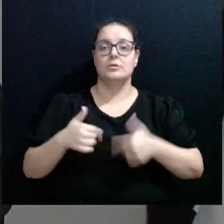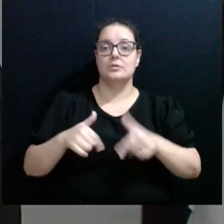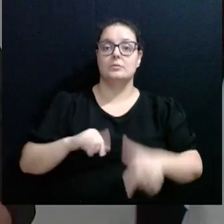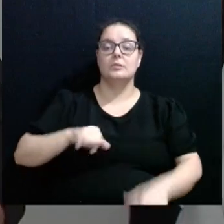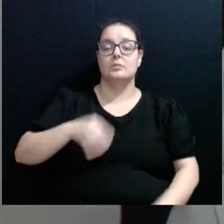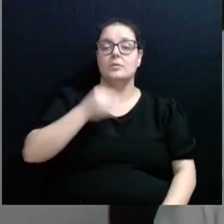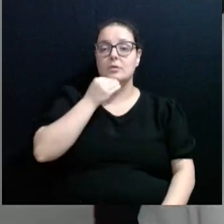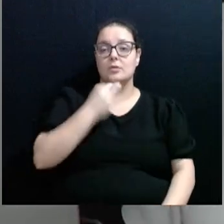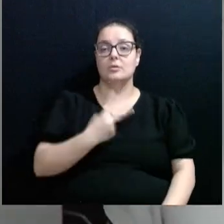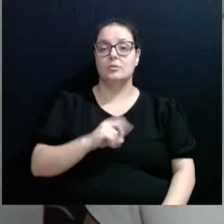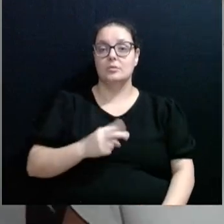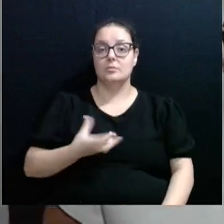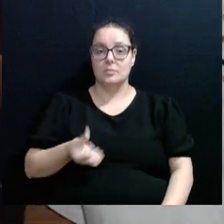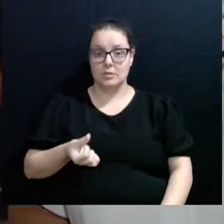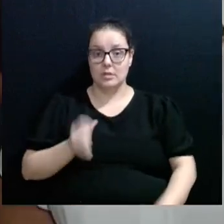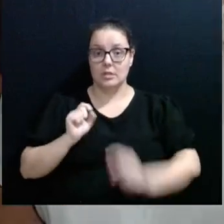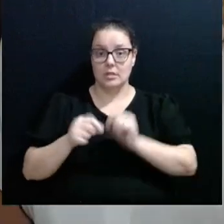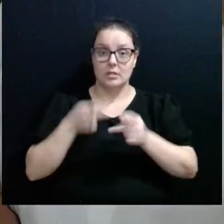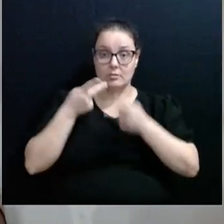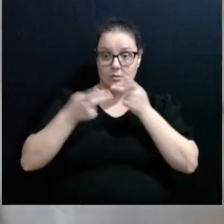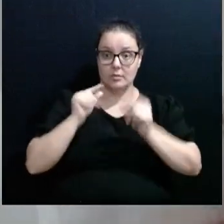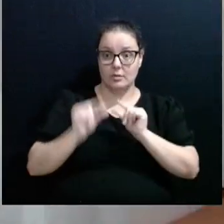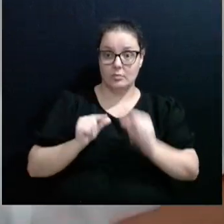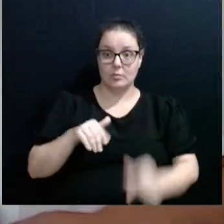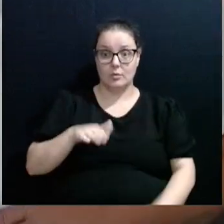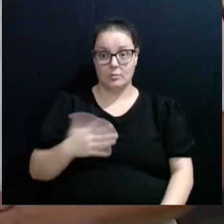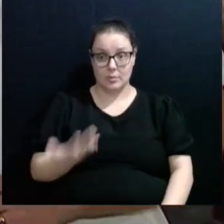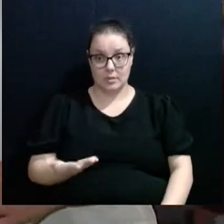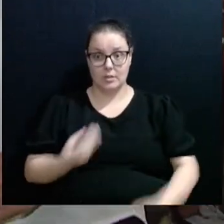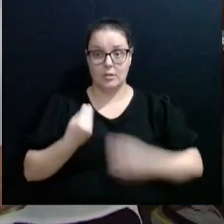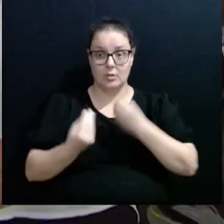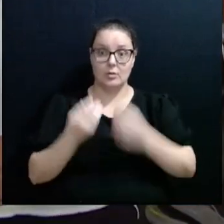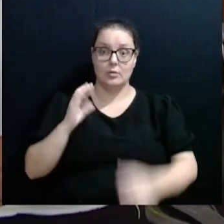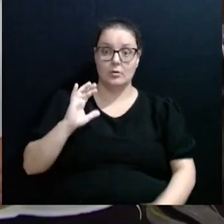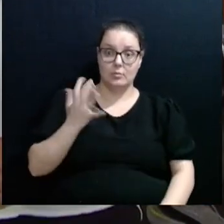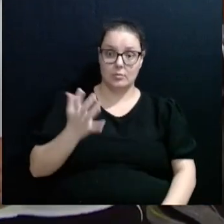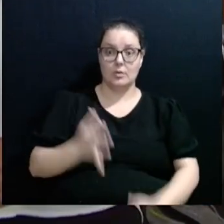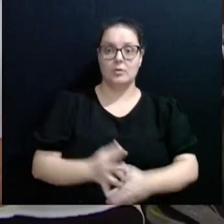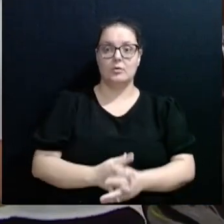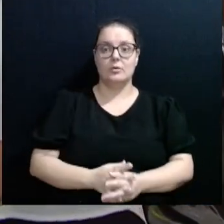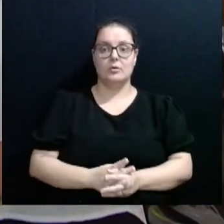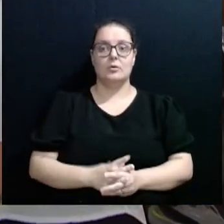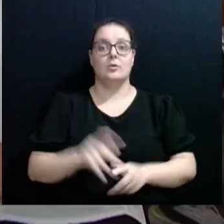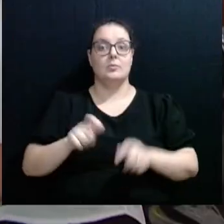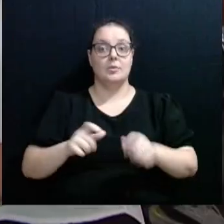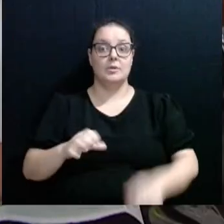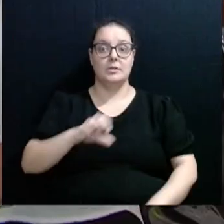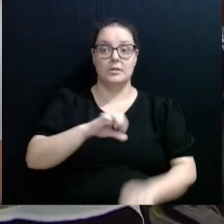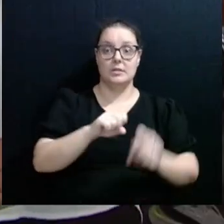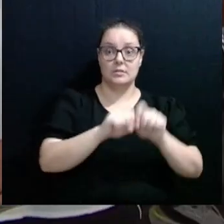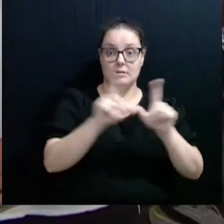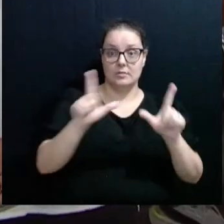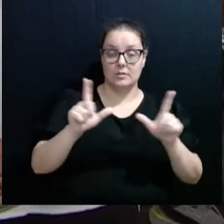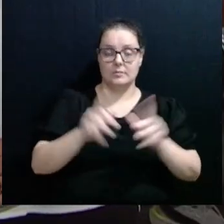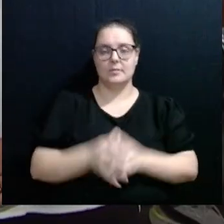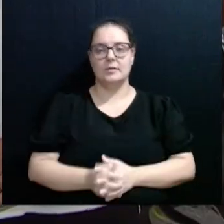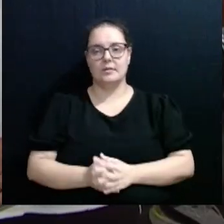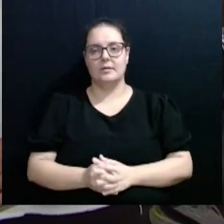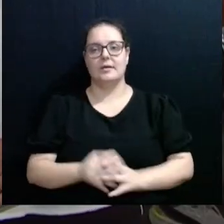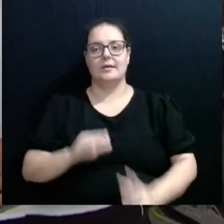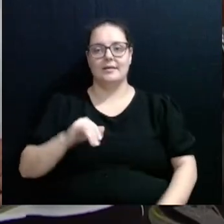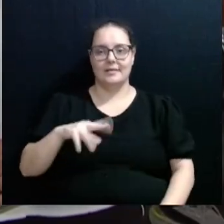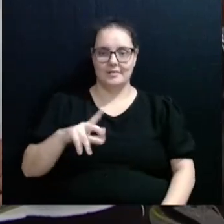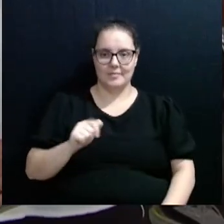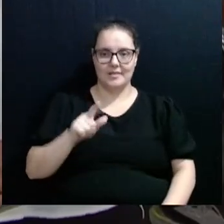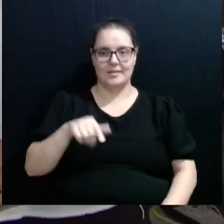2026. E quem vai contar um pouco mais sobre como que está funcionando, né? O pessoal está aqui desde as 9 horas da manhã, vai ser a Camila Garrido, ela que é coordenadora